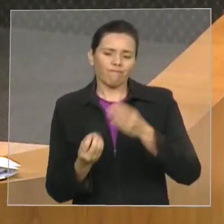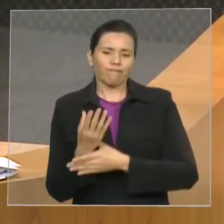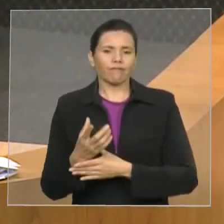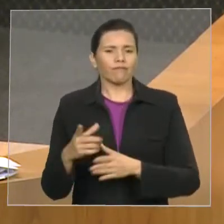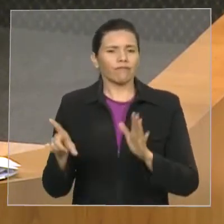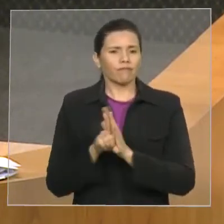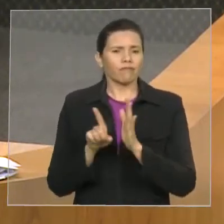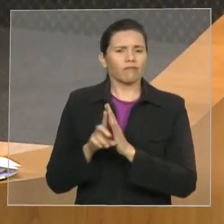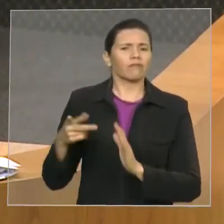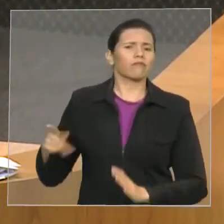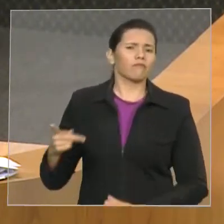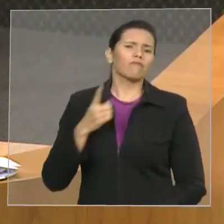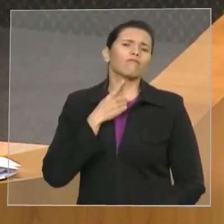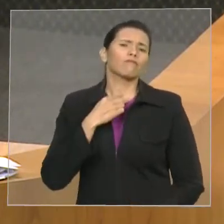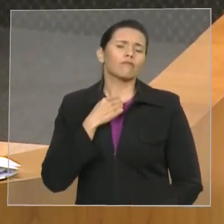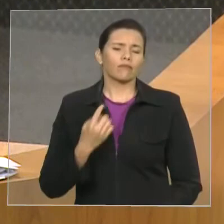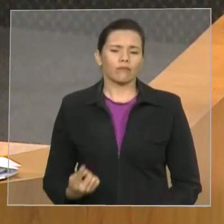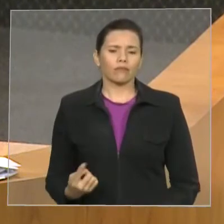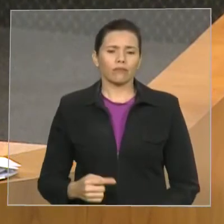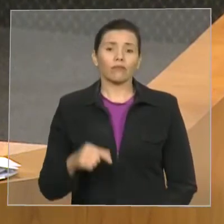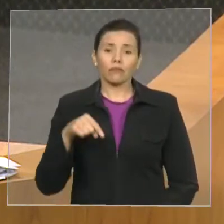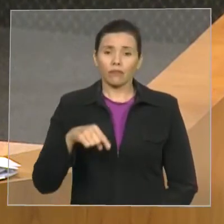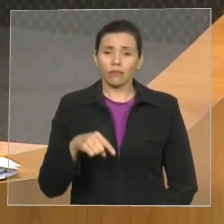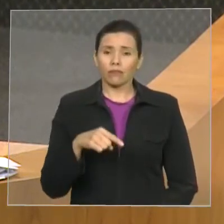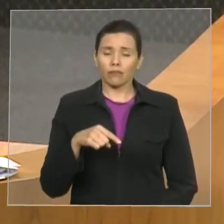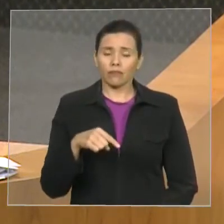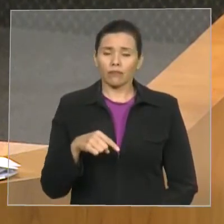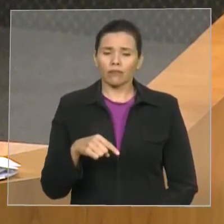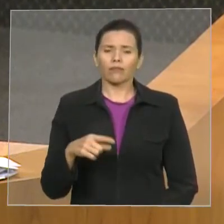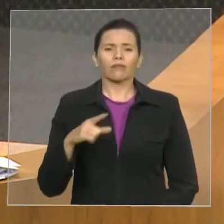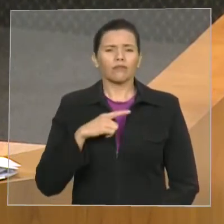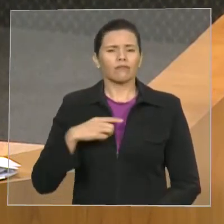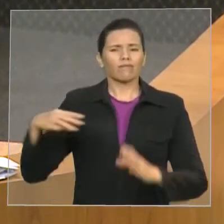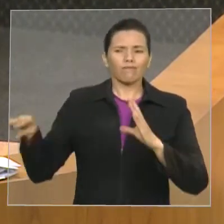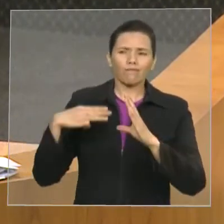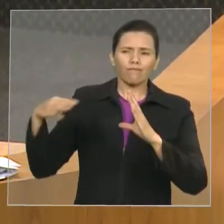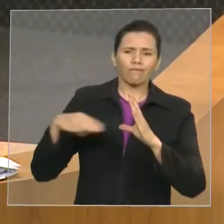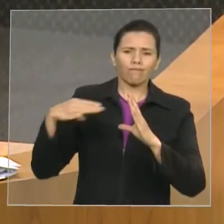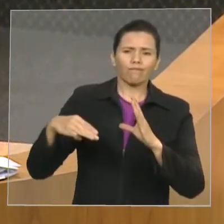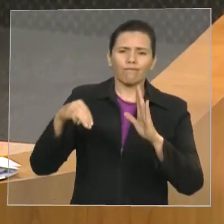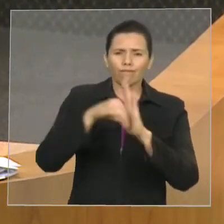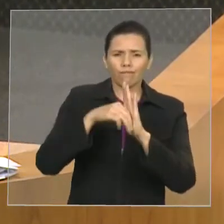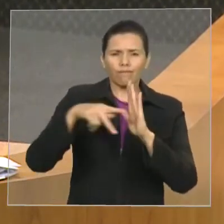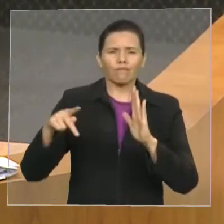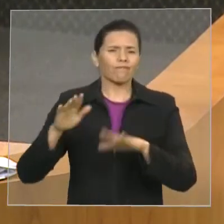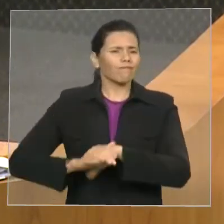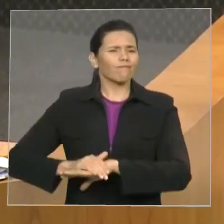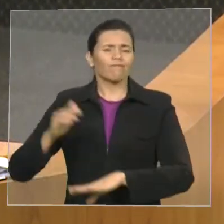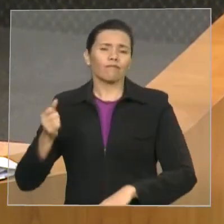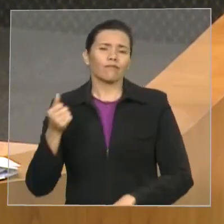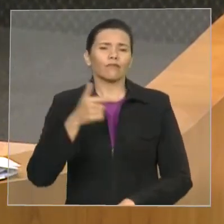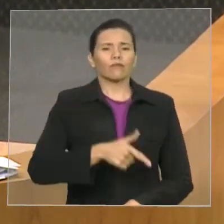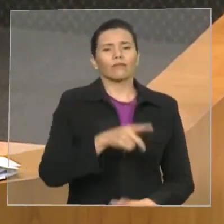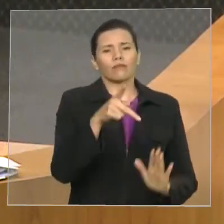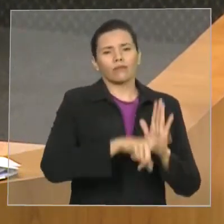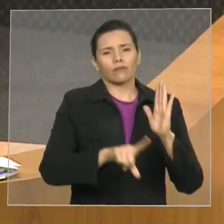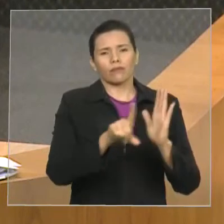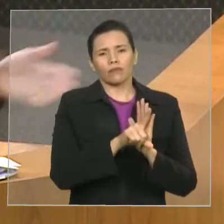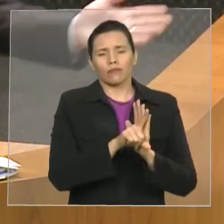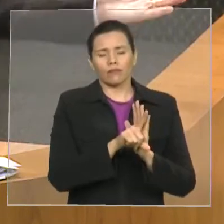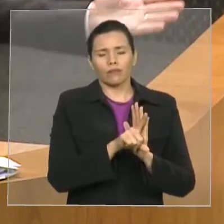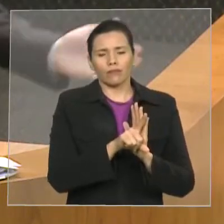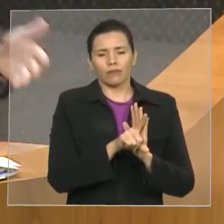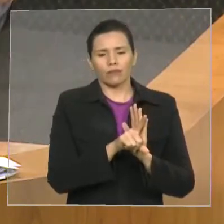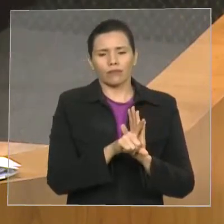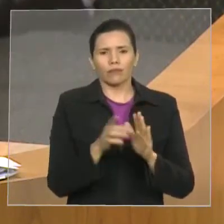ano, nós temos mais medidas provisórias editadas pelo governo do Estado do que projetos de lei encaminhados a essa casa. O